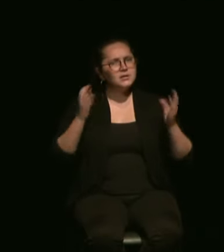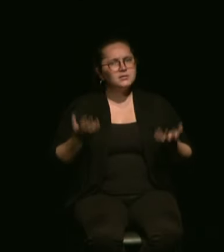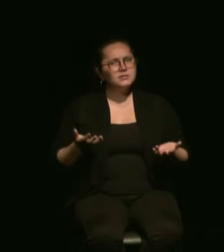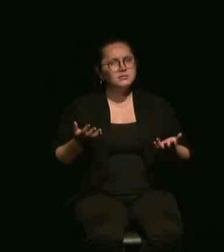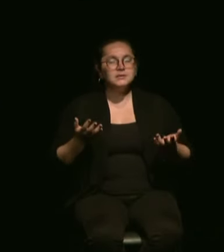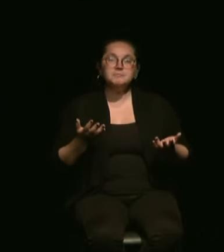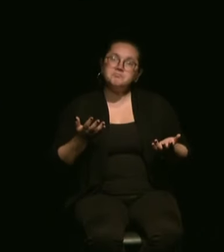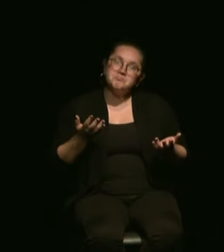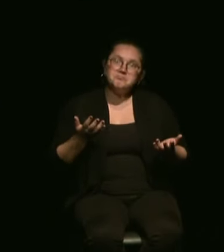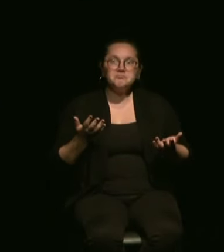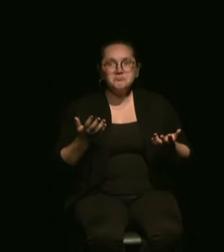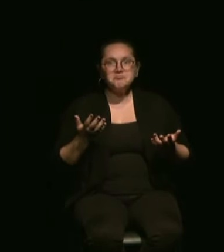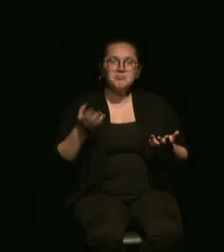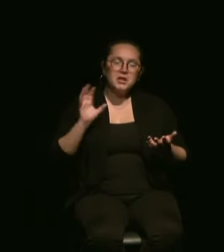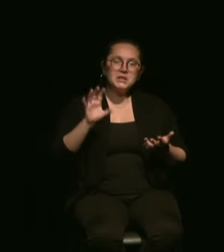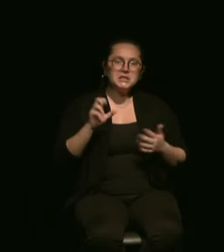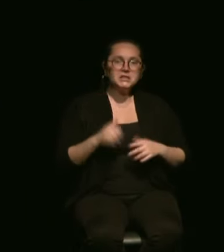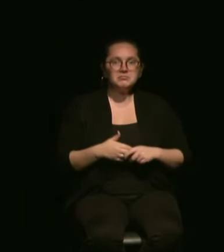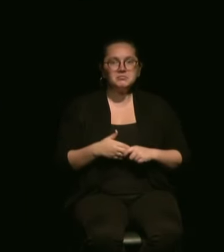Vamos ver assim.